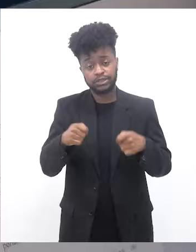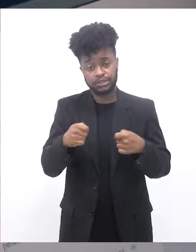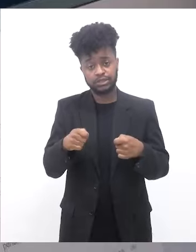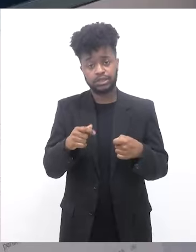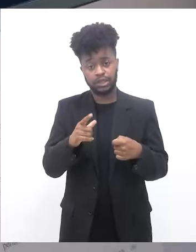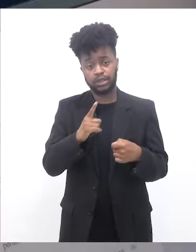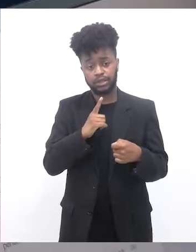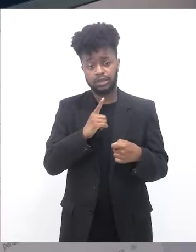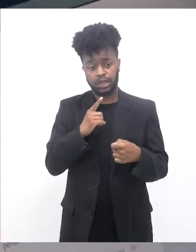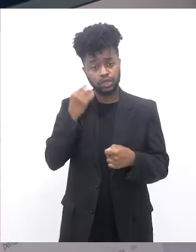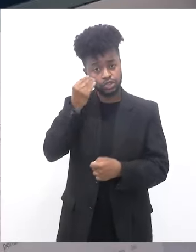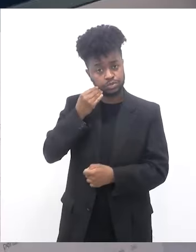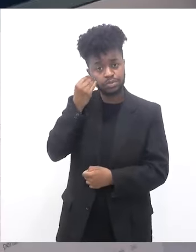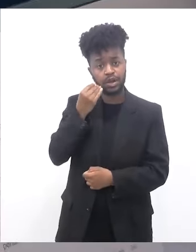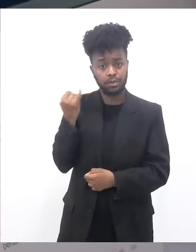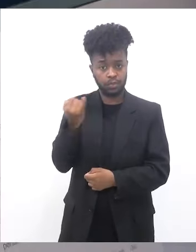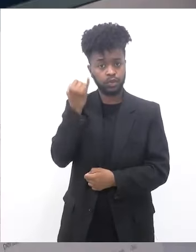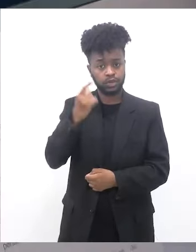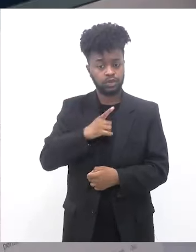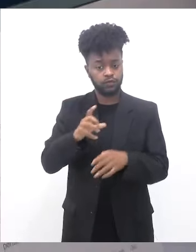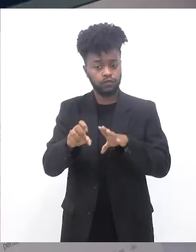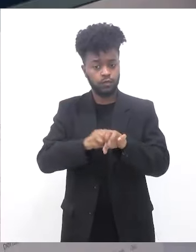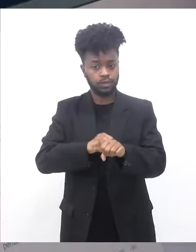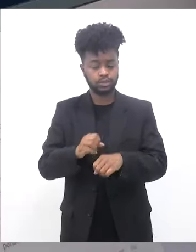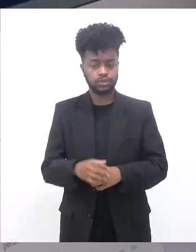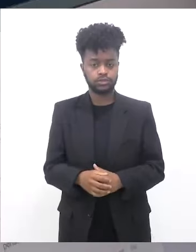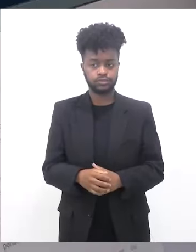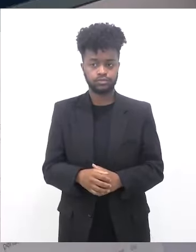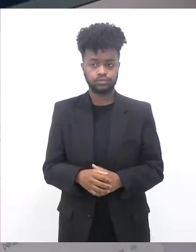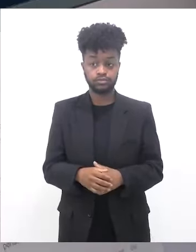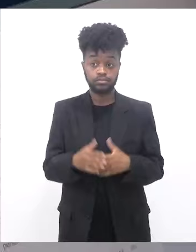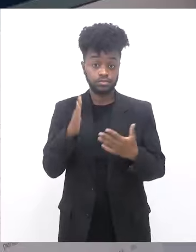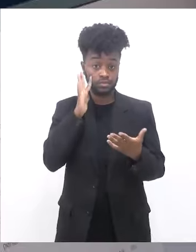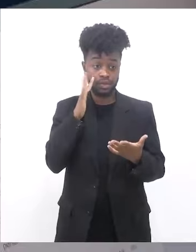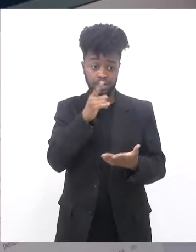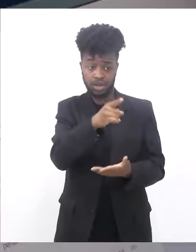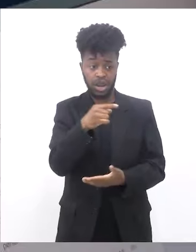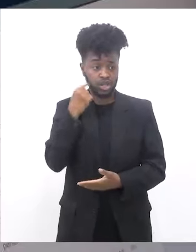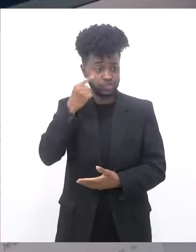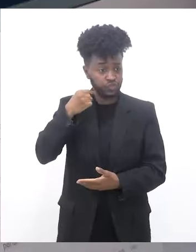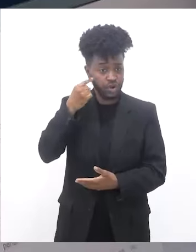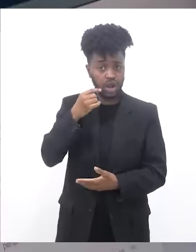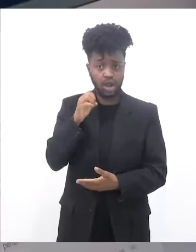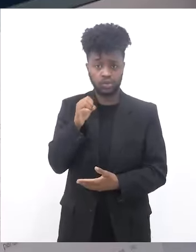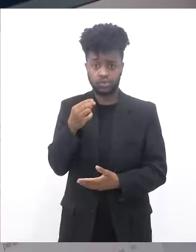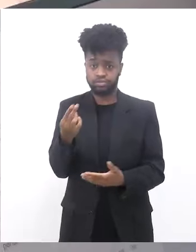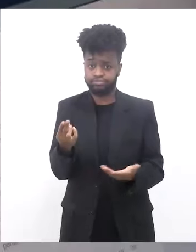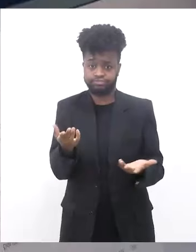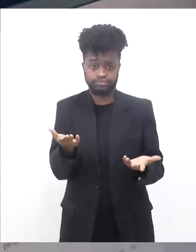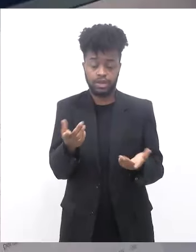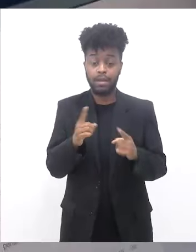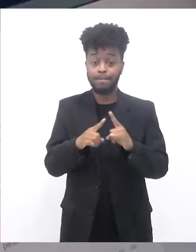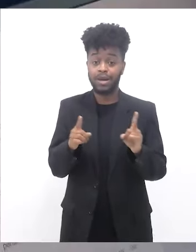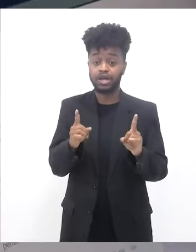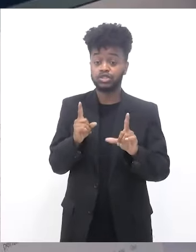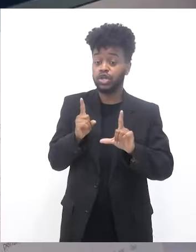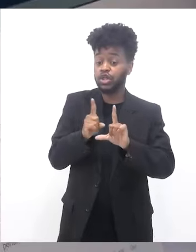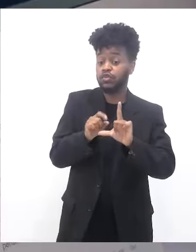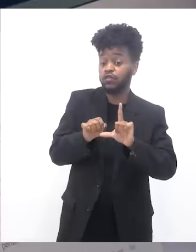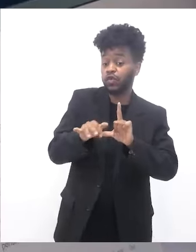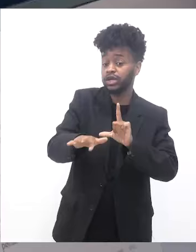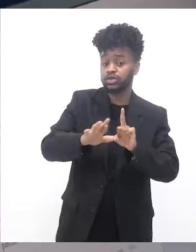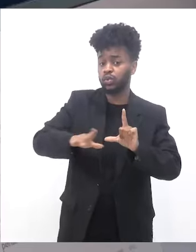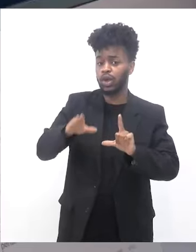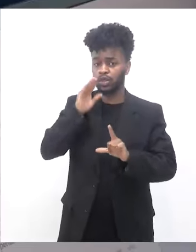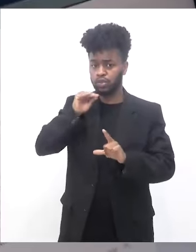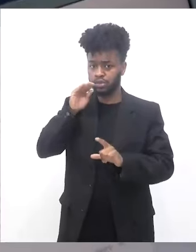tem que ter uma bagagem. É importante ter uma formação, né? Imagina um advogado. Sim. Mas nenhum influencer